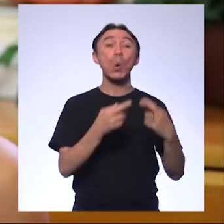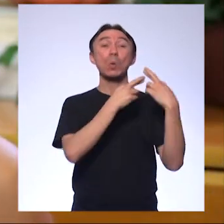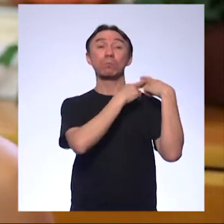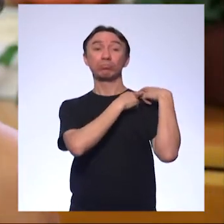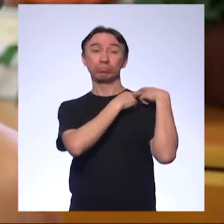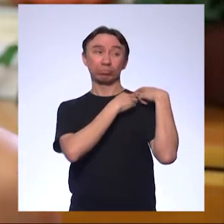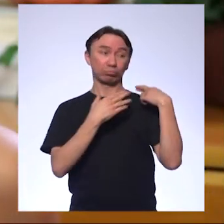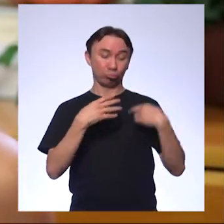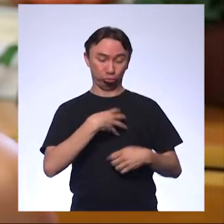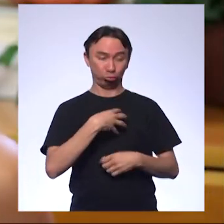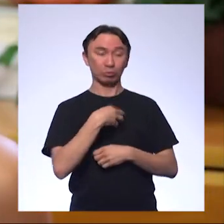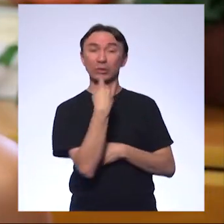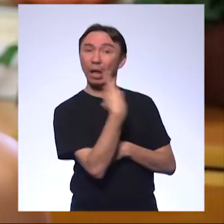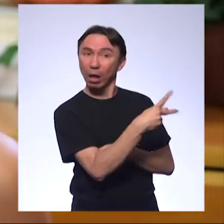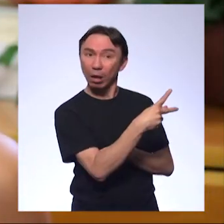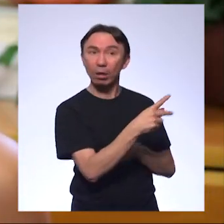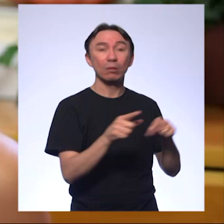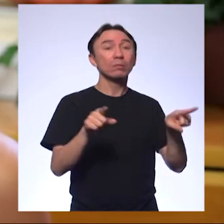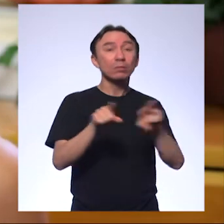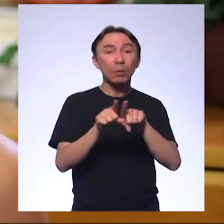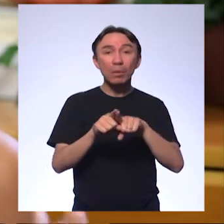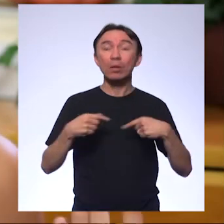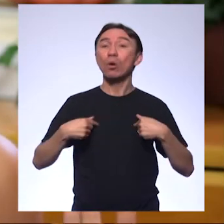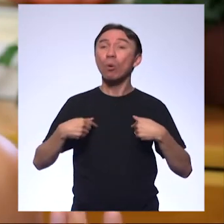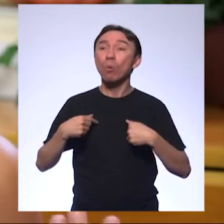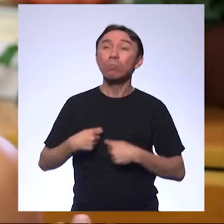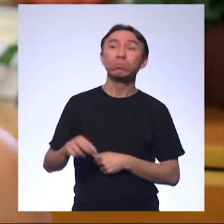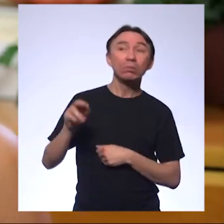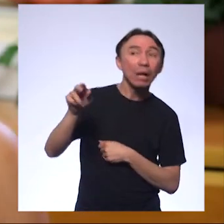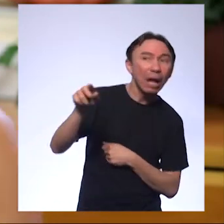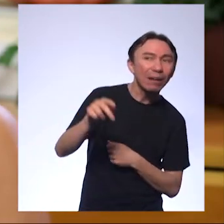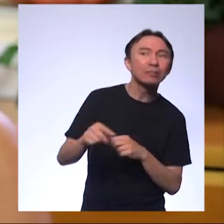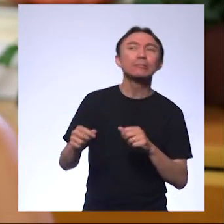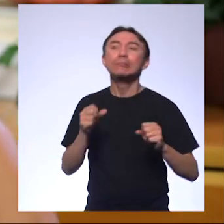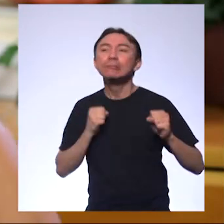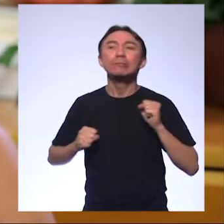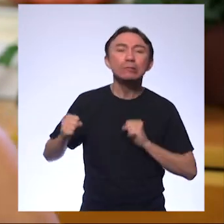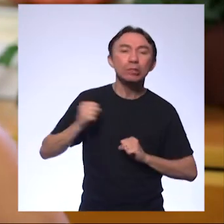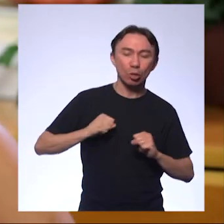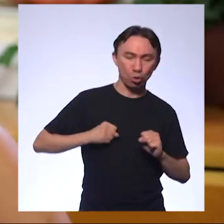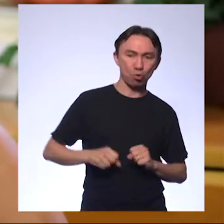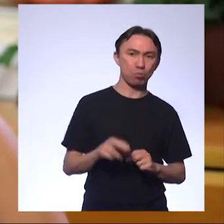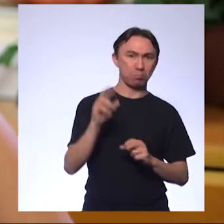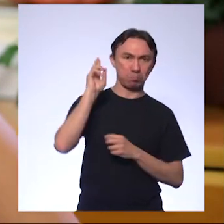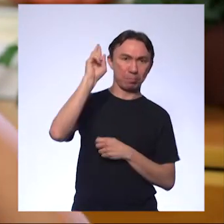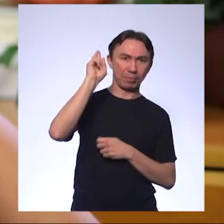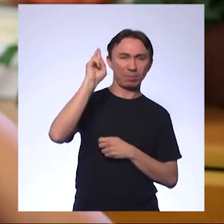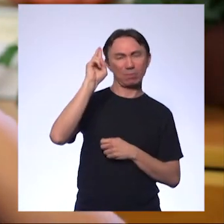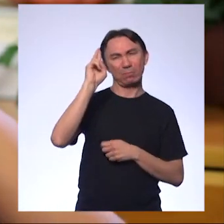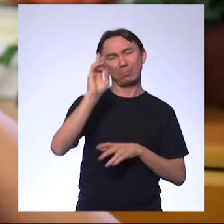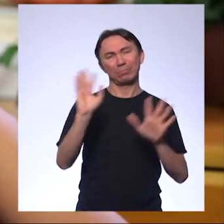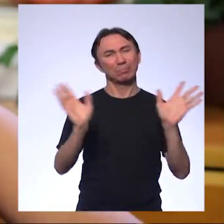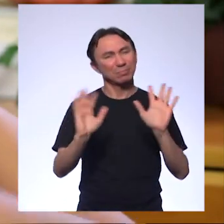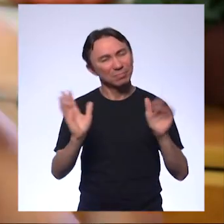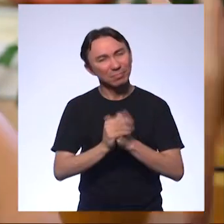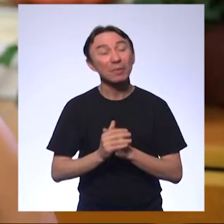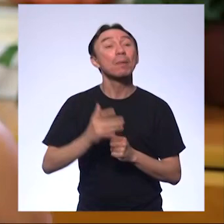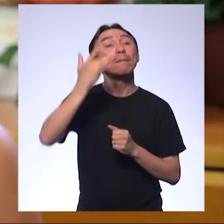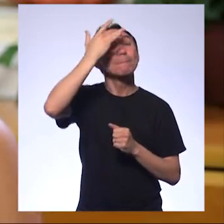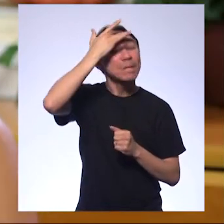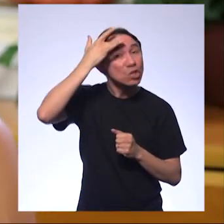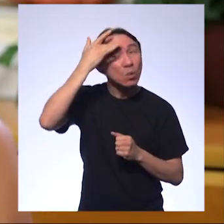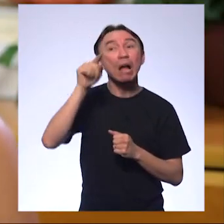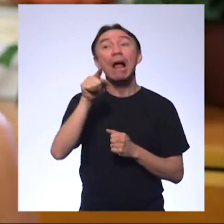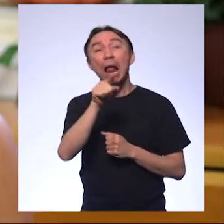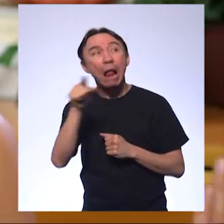responsabilidade afetiva e ser responsável pelas expectativas alheias. Você não é responsável por tudo aquilo que as pessoas